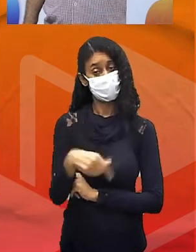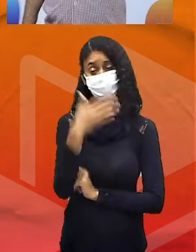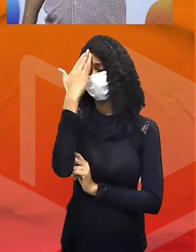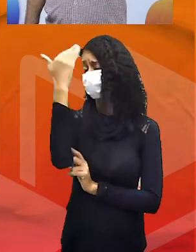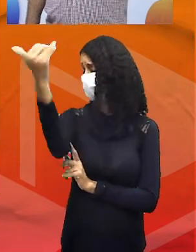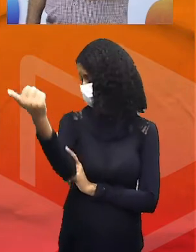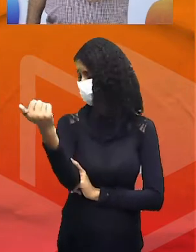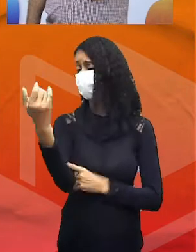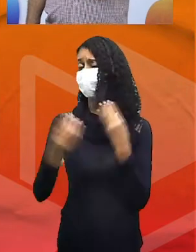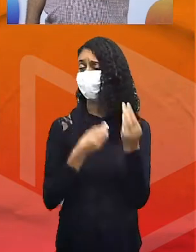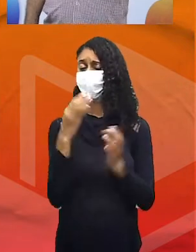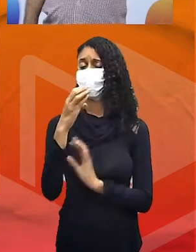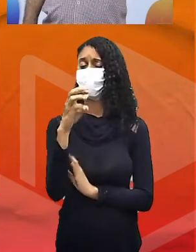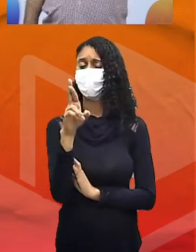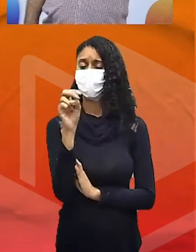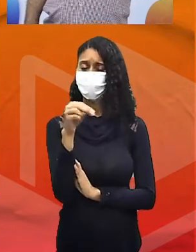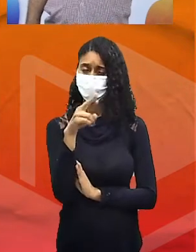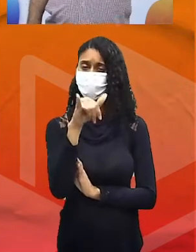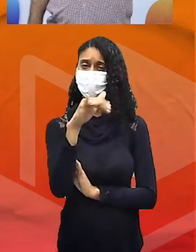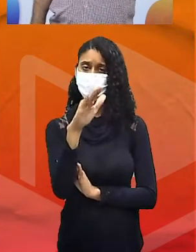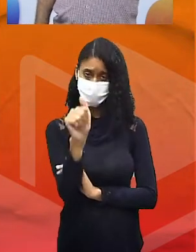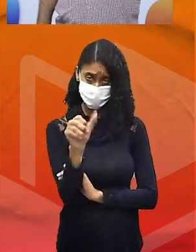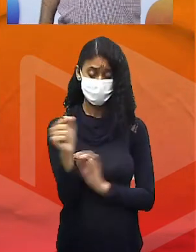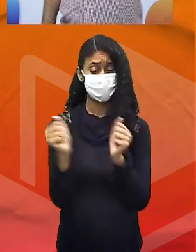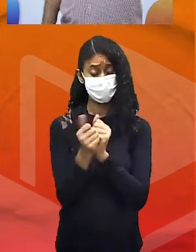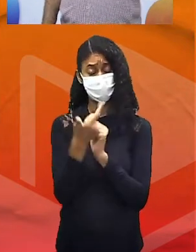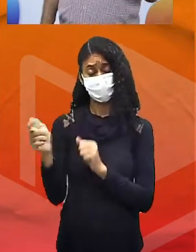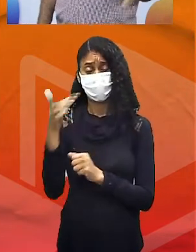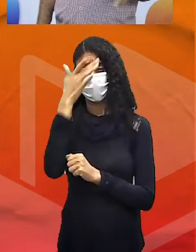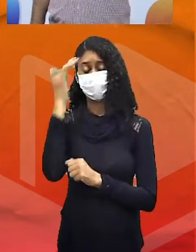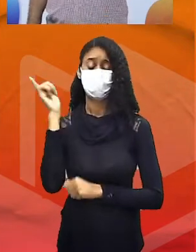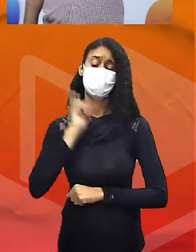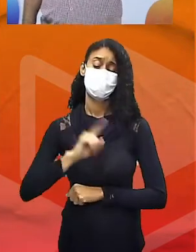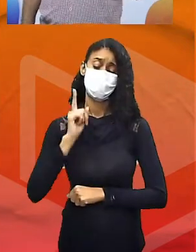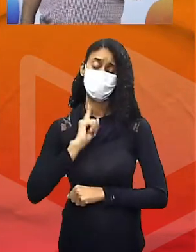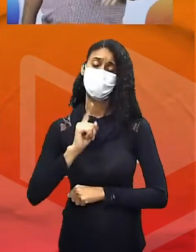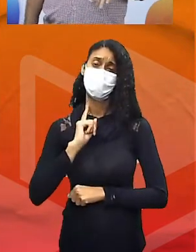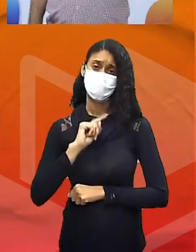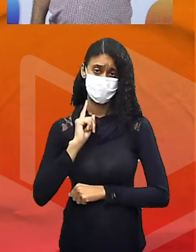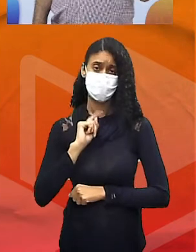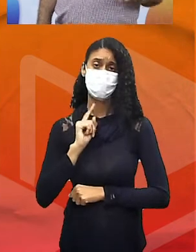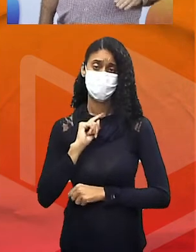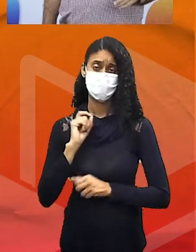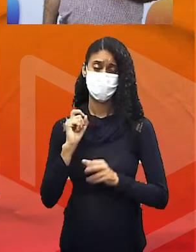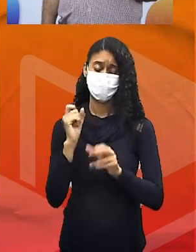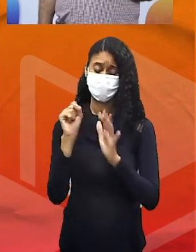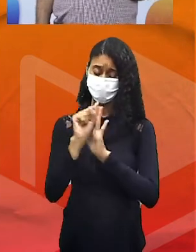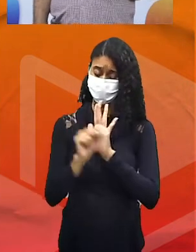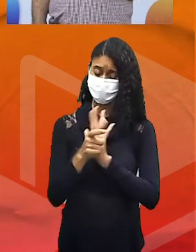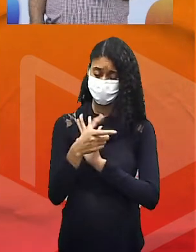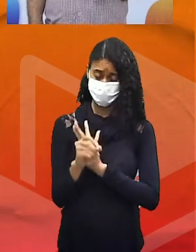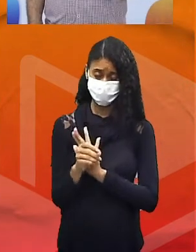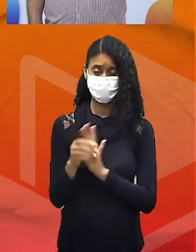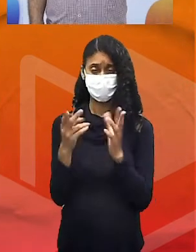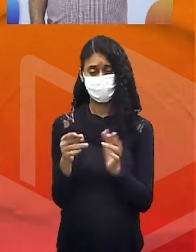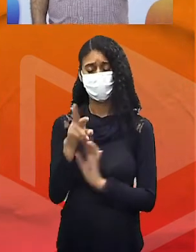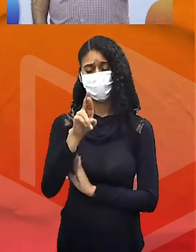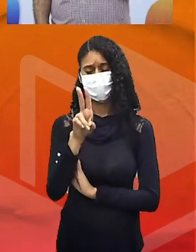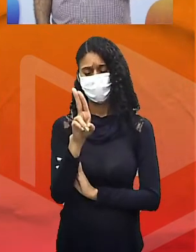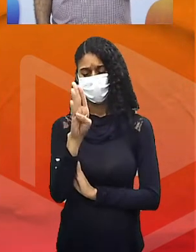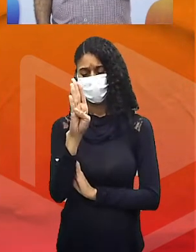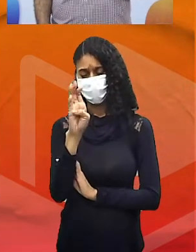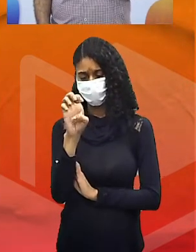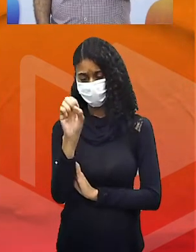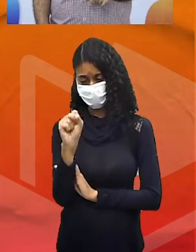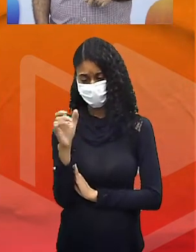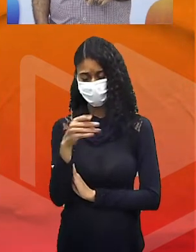cronista do século XX, junto com outros mineiros também, Rubem Braga, Paulo Mendes Campos, etc. Tá certo? Então apresentei